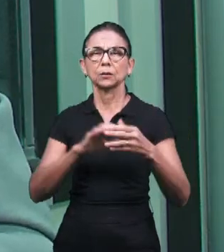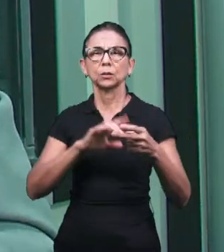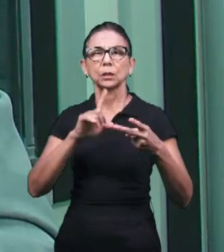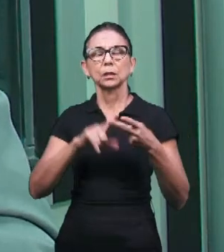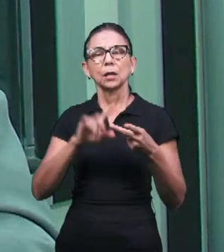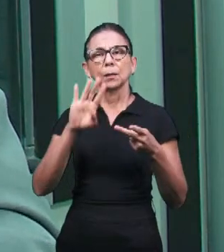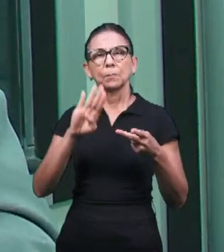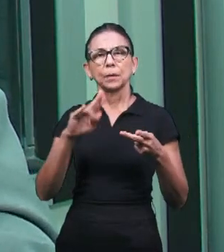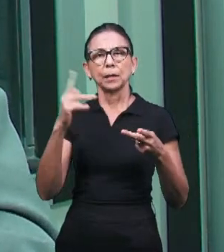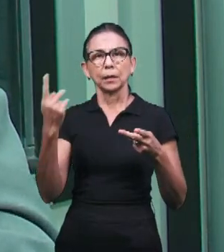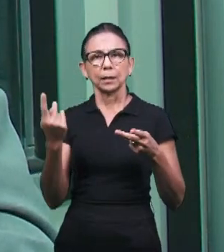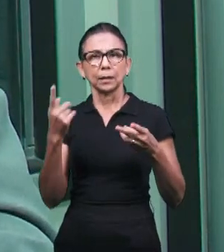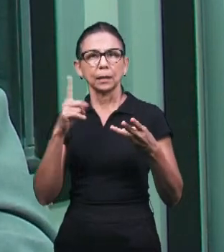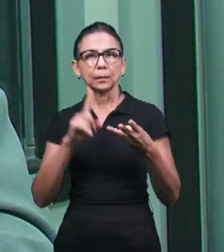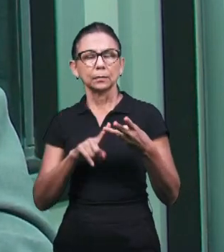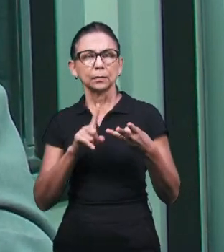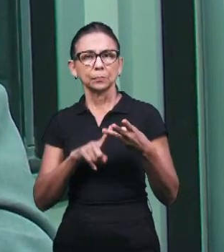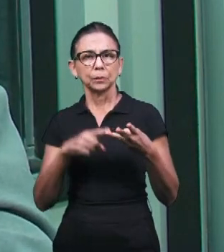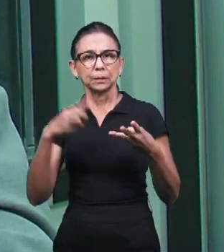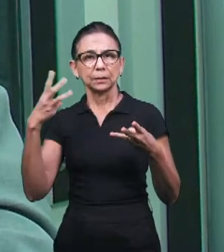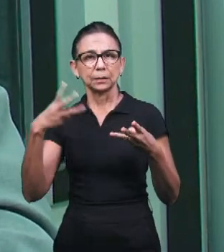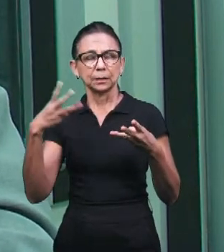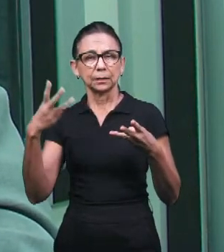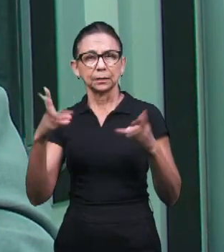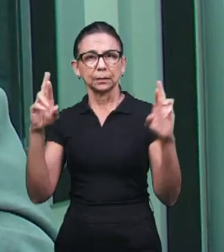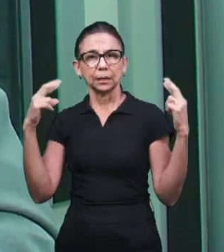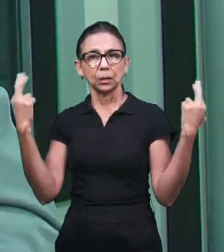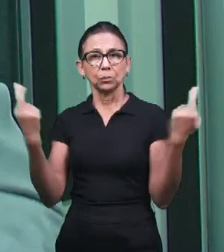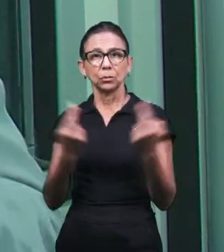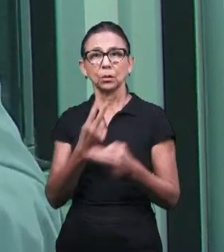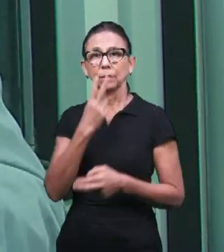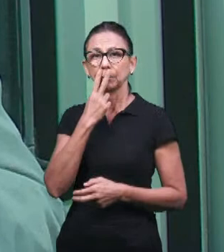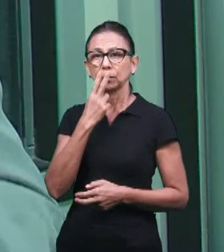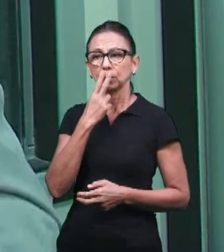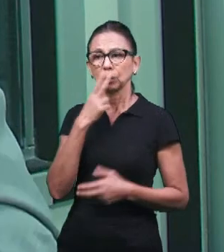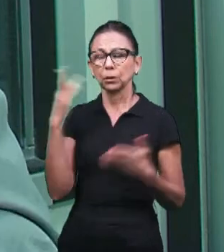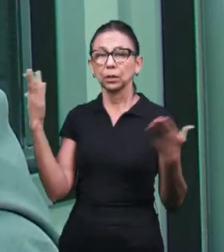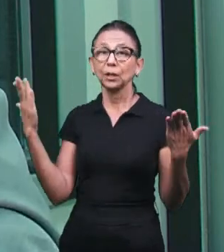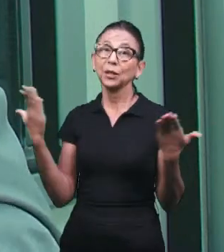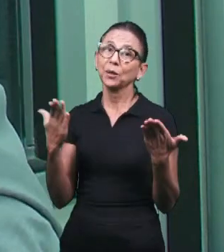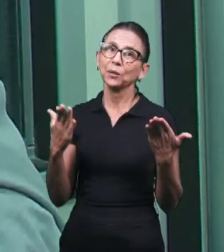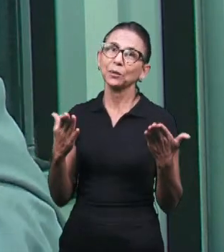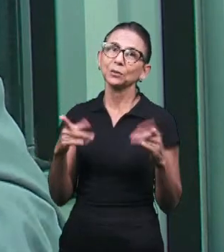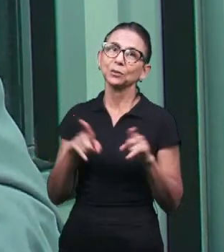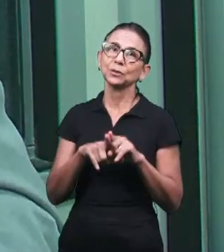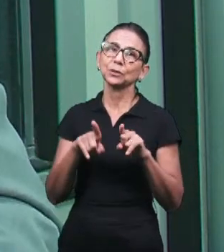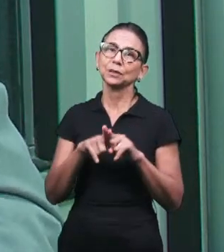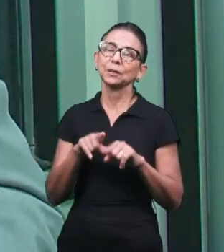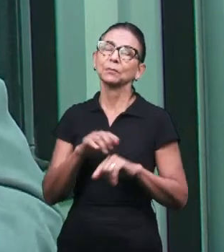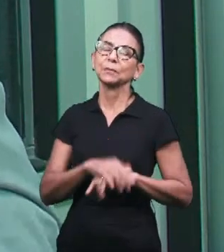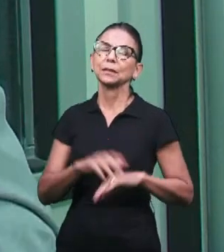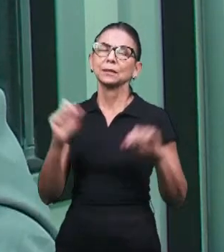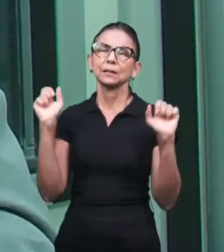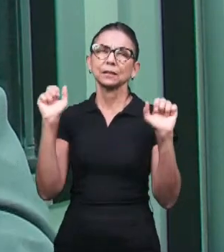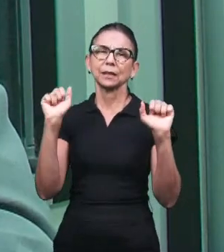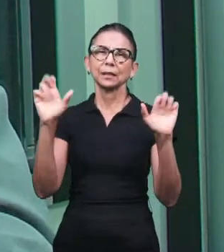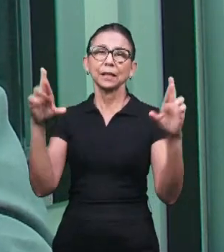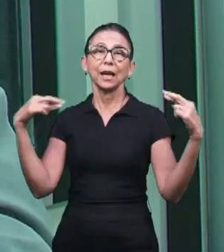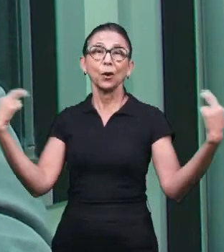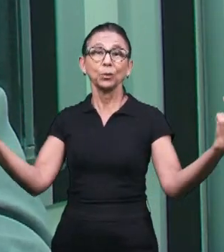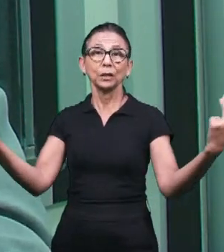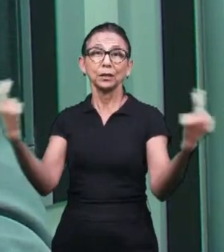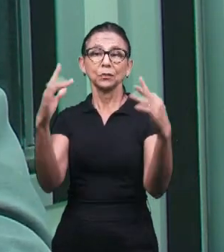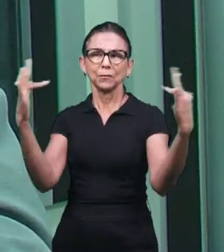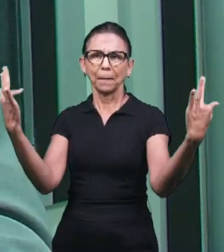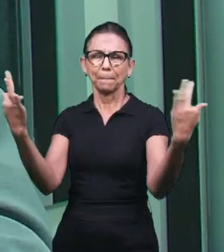terceira aqui na Ilha de Vitória. E hoje Deus tem feito uma grande reunião também na vida das famílias, das pessoas, porque